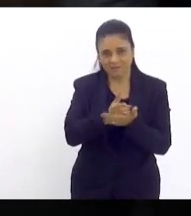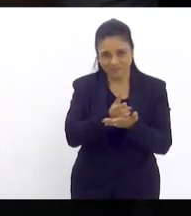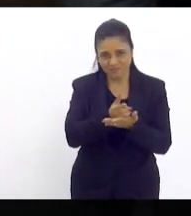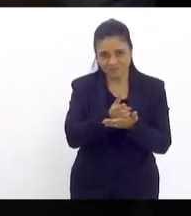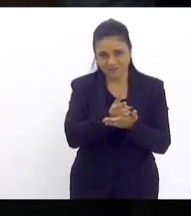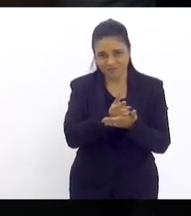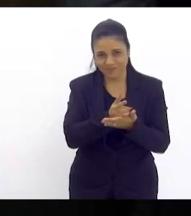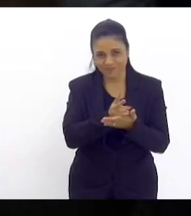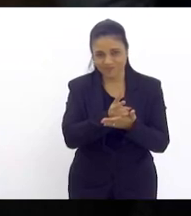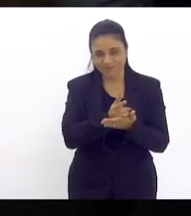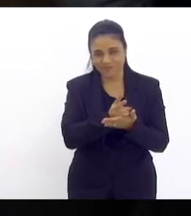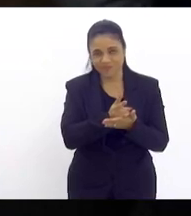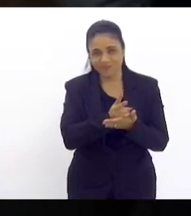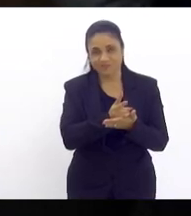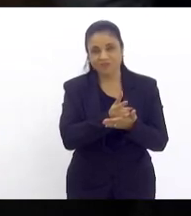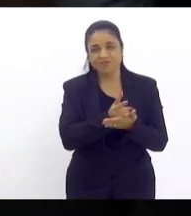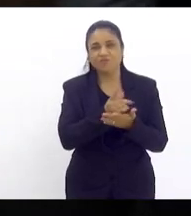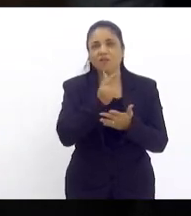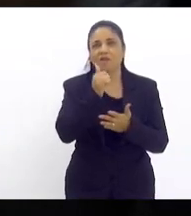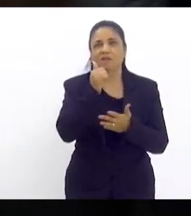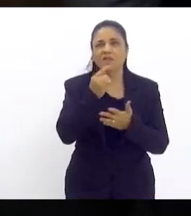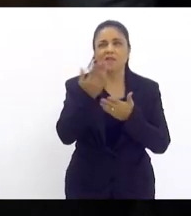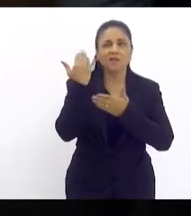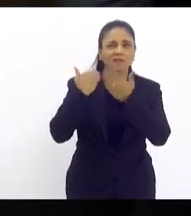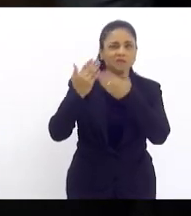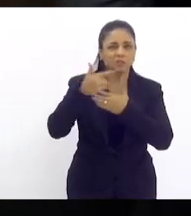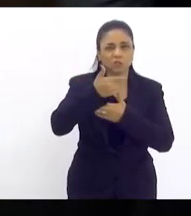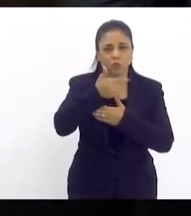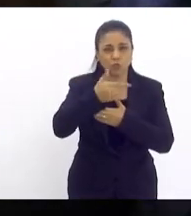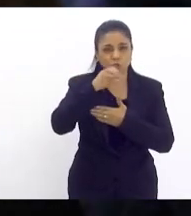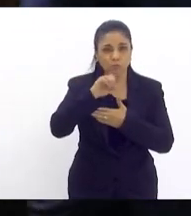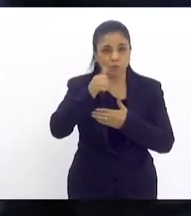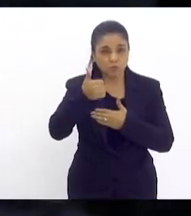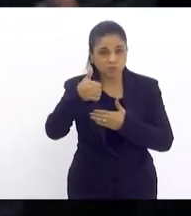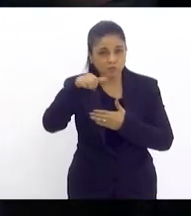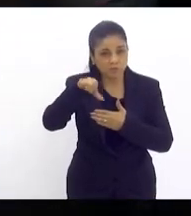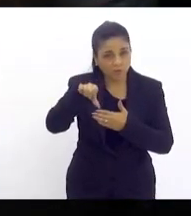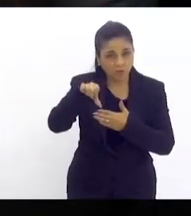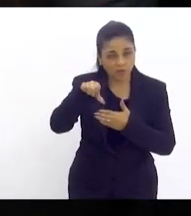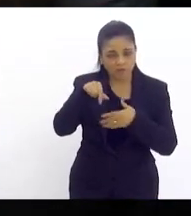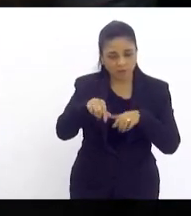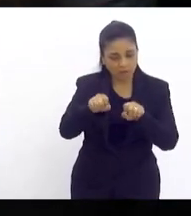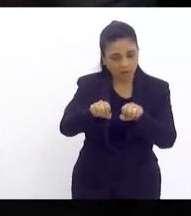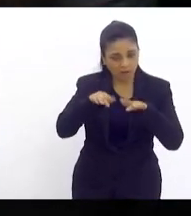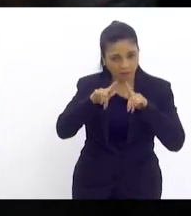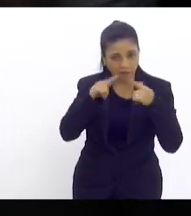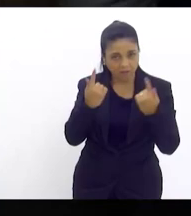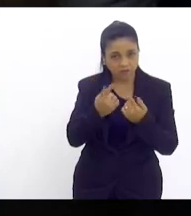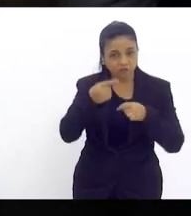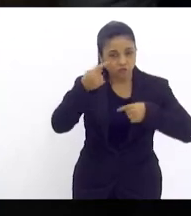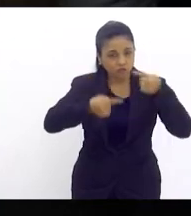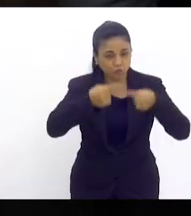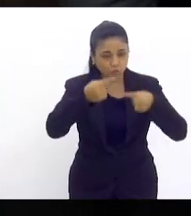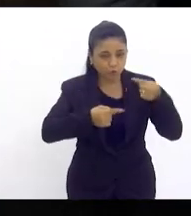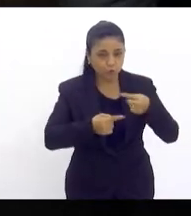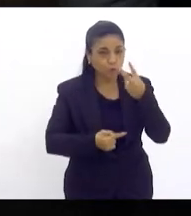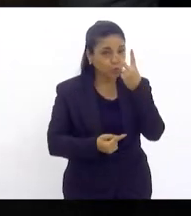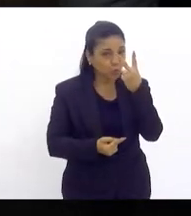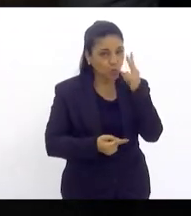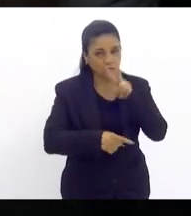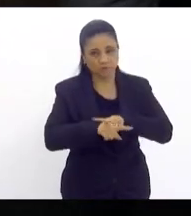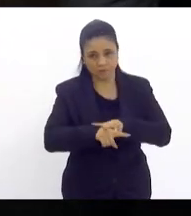vê a casa lá em 2019 foi discutido duas vezes